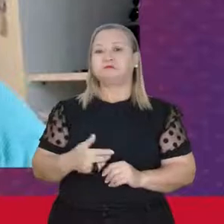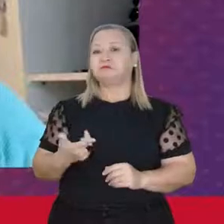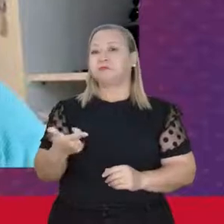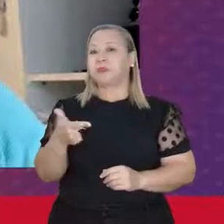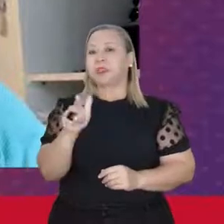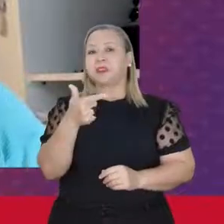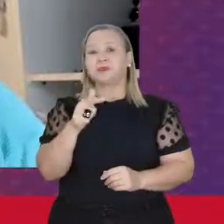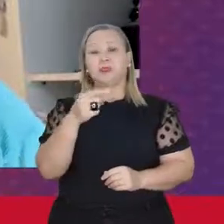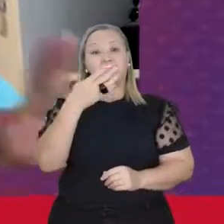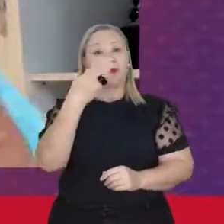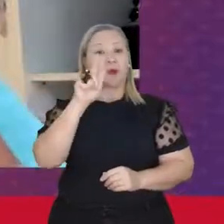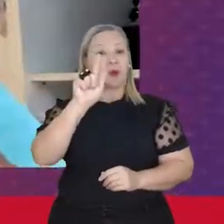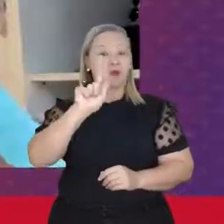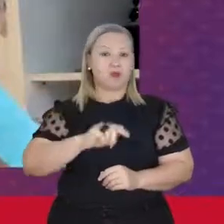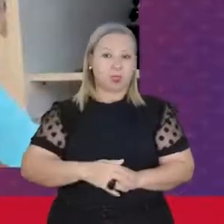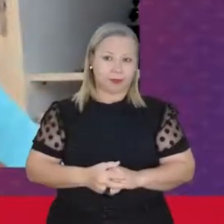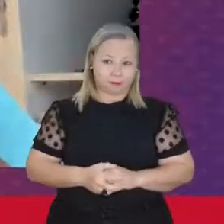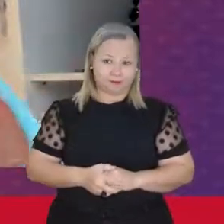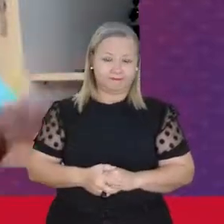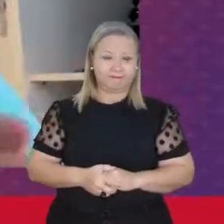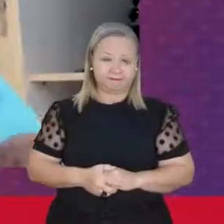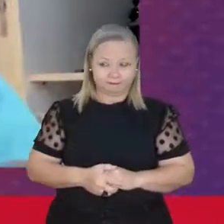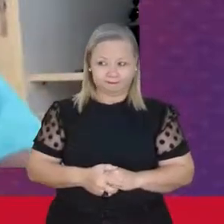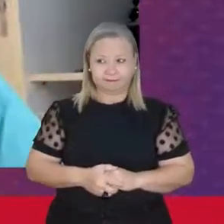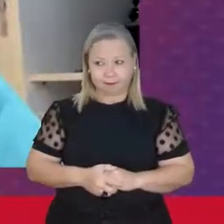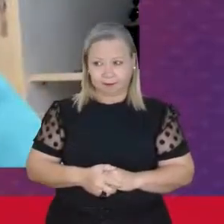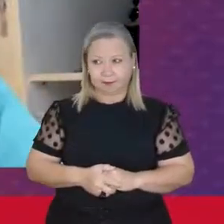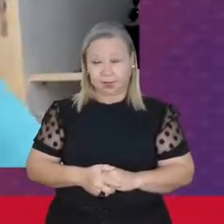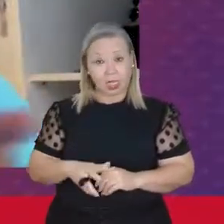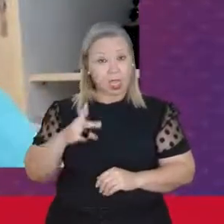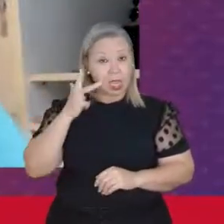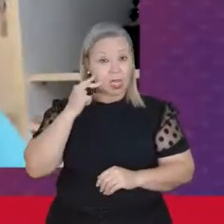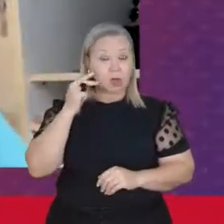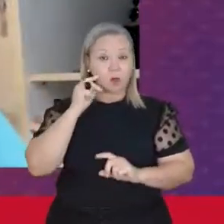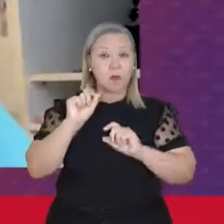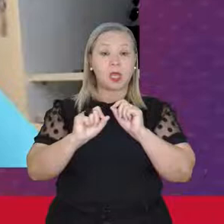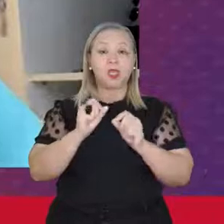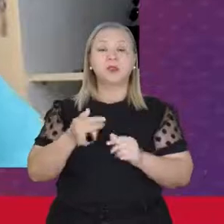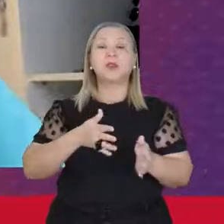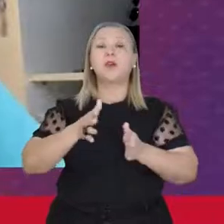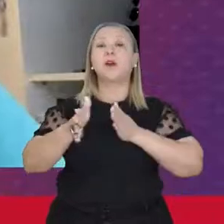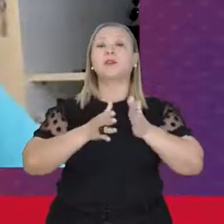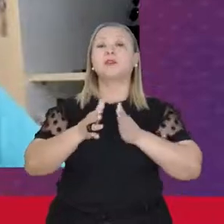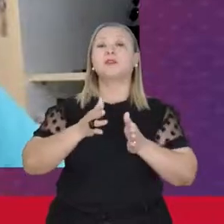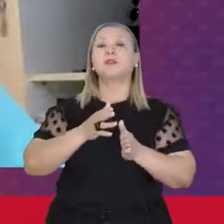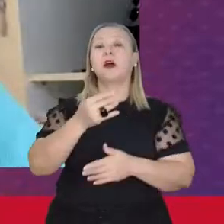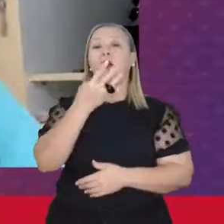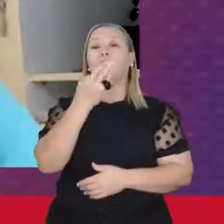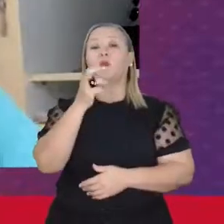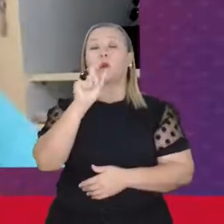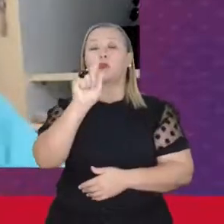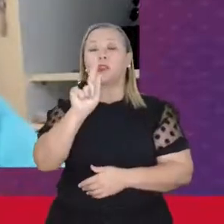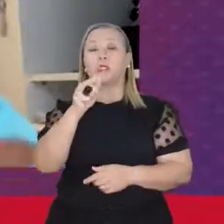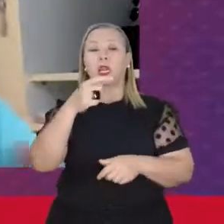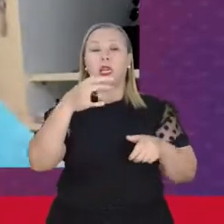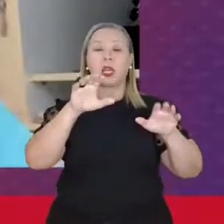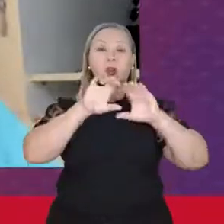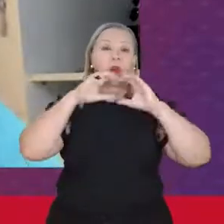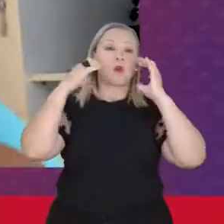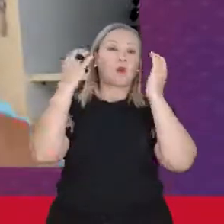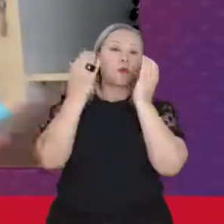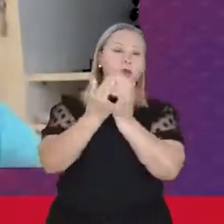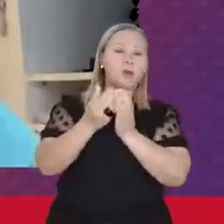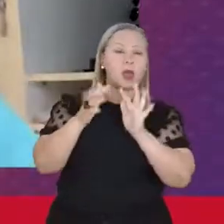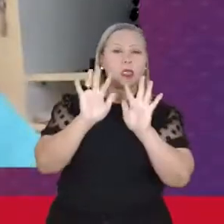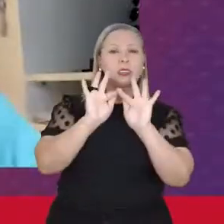ao 4G. Então, normalmente, né, esses que não acessaram são de comunidades, né,